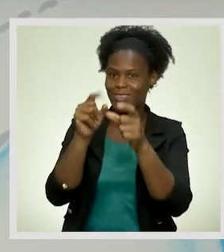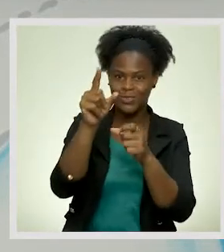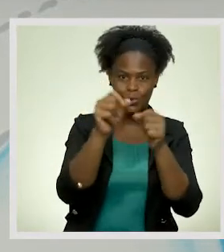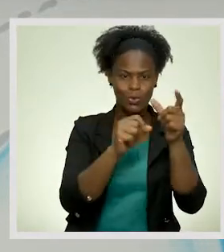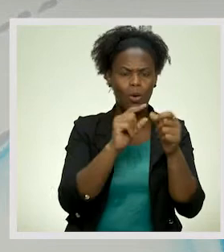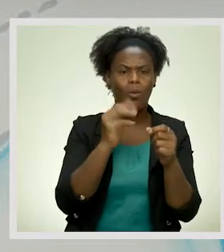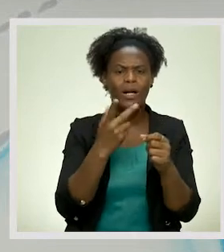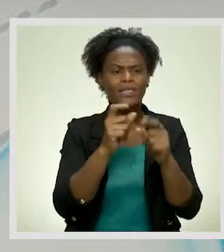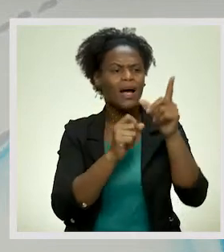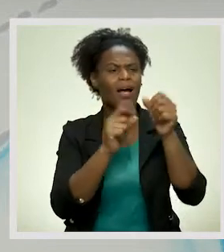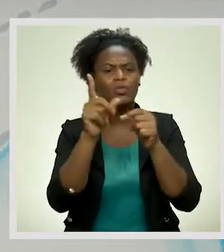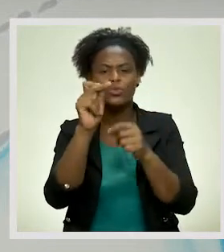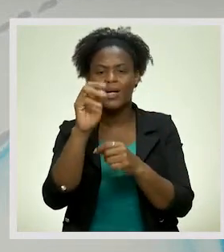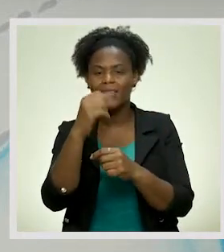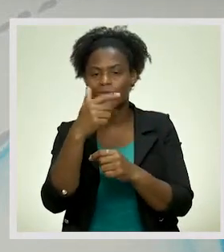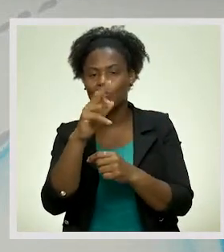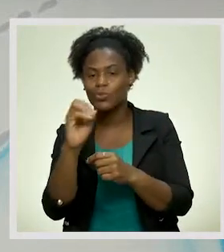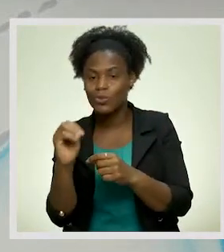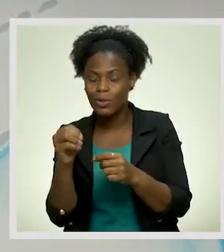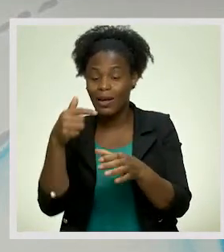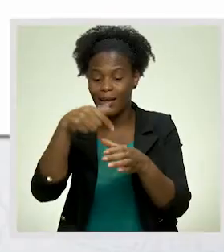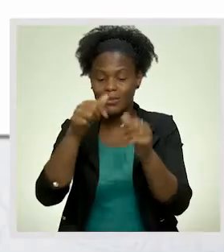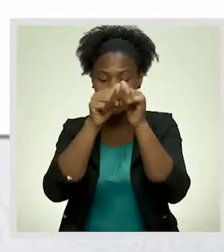são os astros que fazem parte do sistema solar?